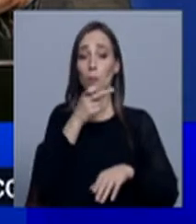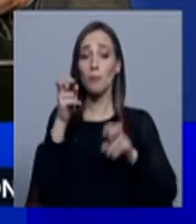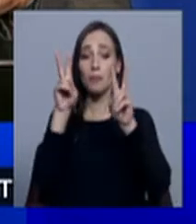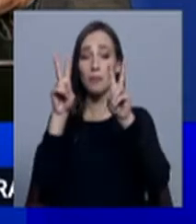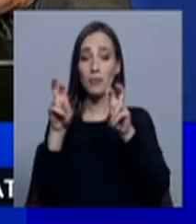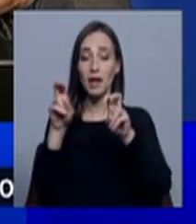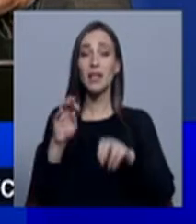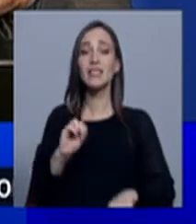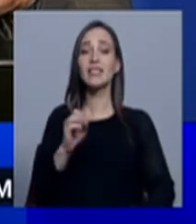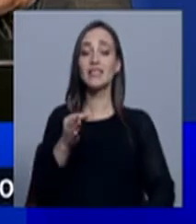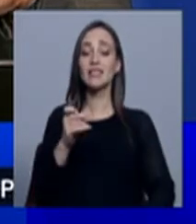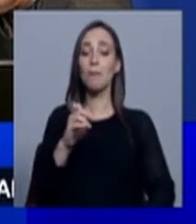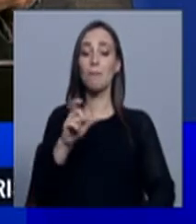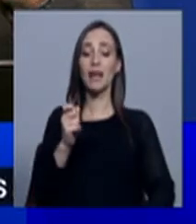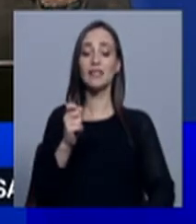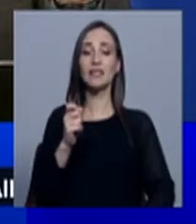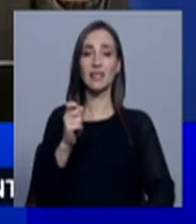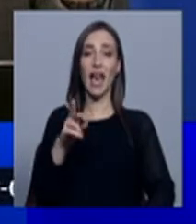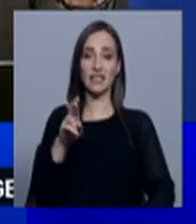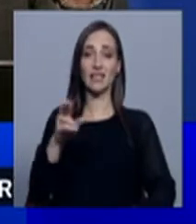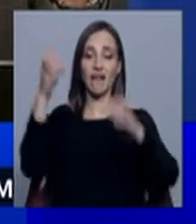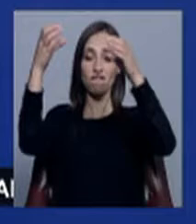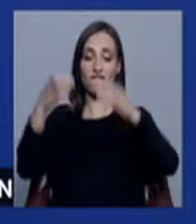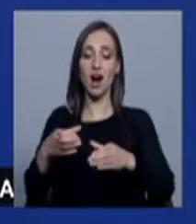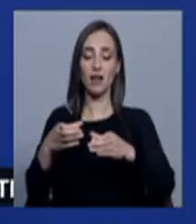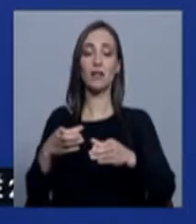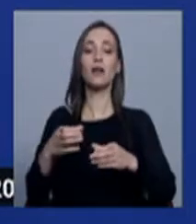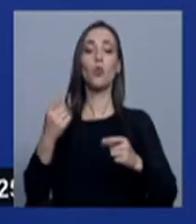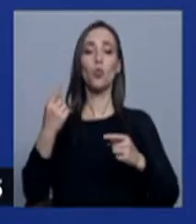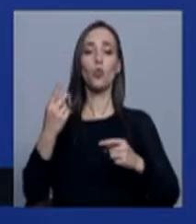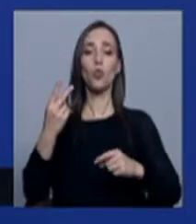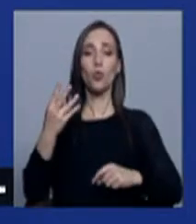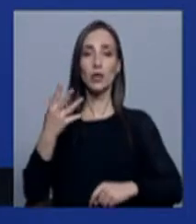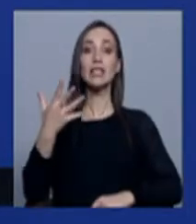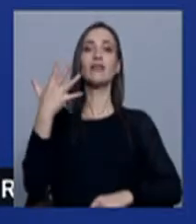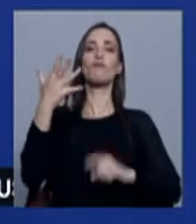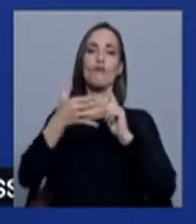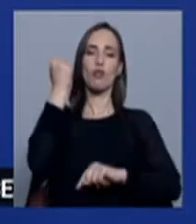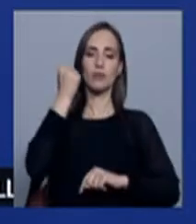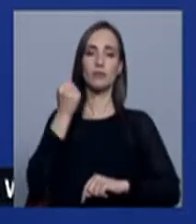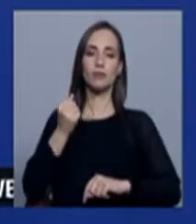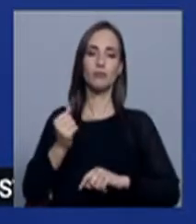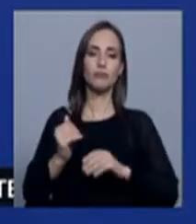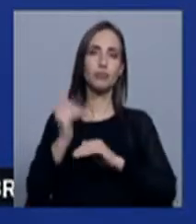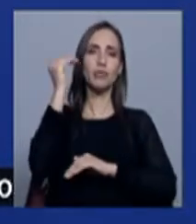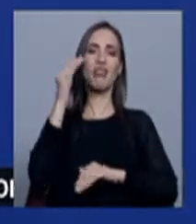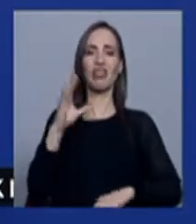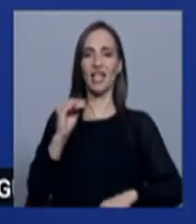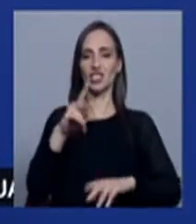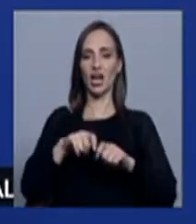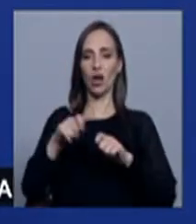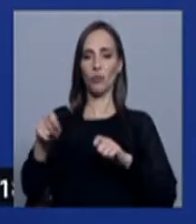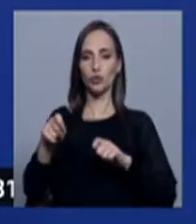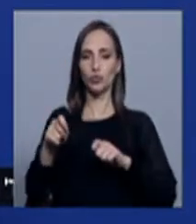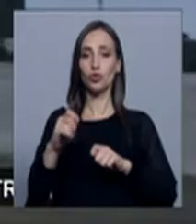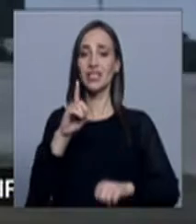conseguiu aterrar finalmente, não é? Oh, Daniel, à quinta foi de vez. No fundo, à quinta foi de vez, subiu cerca de 10 km, durou apenas 6